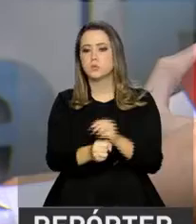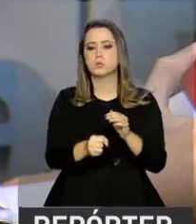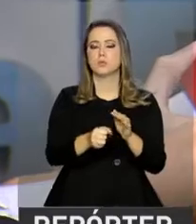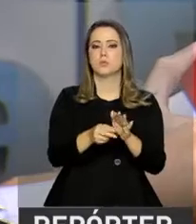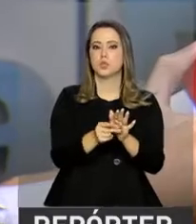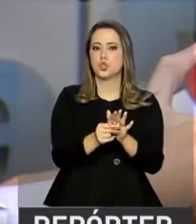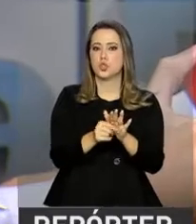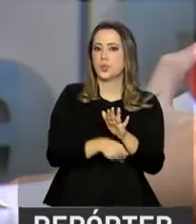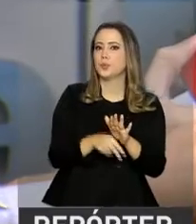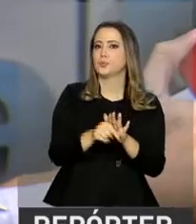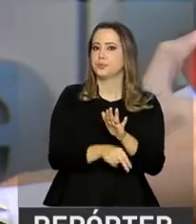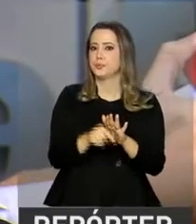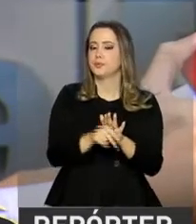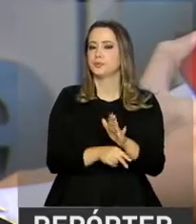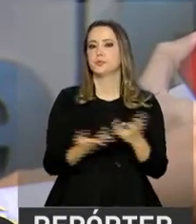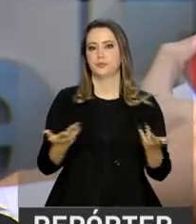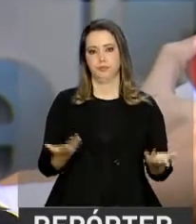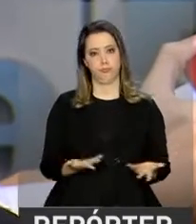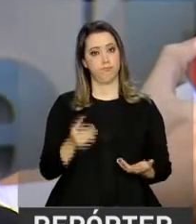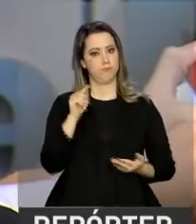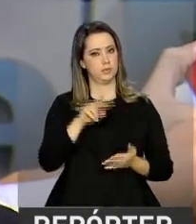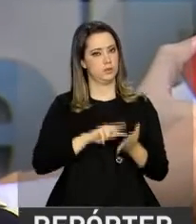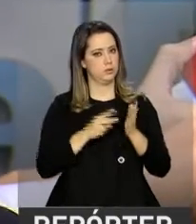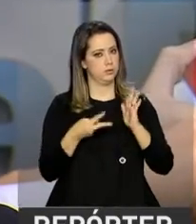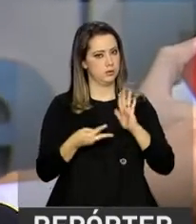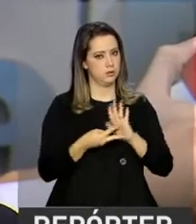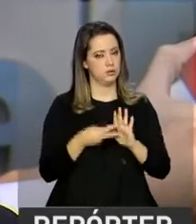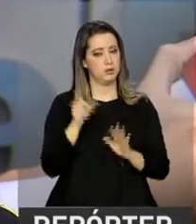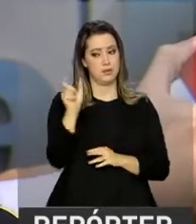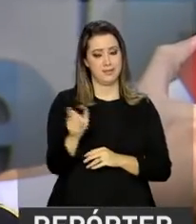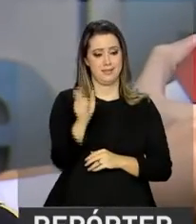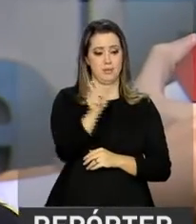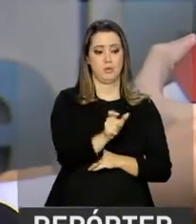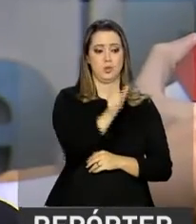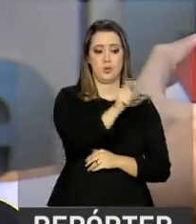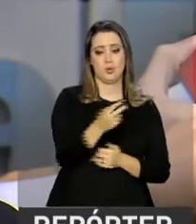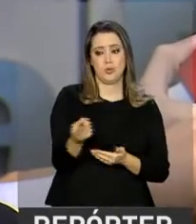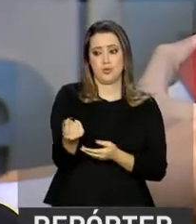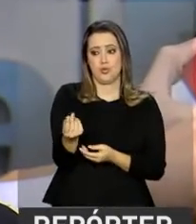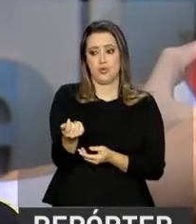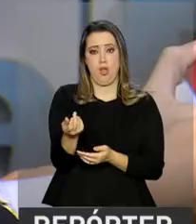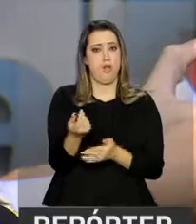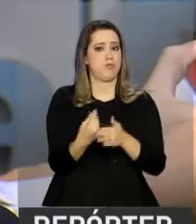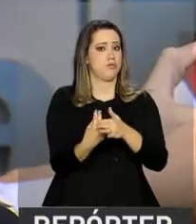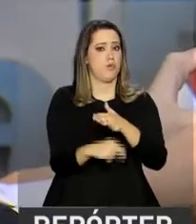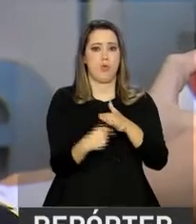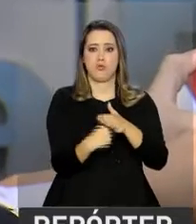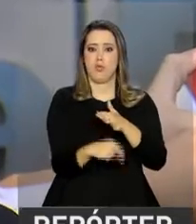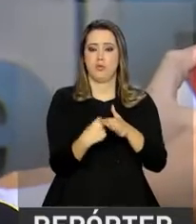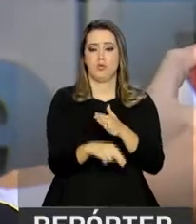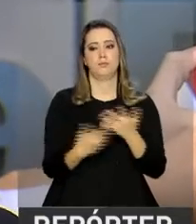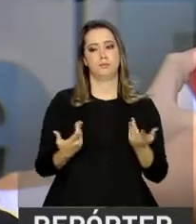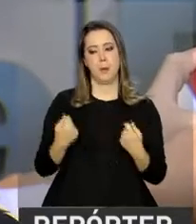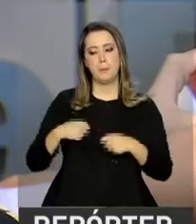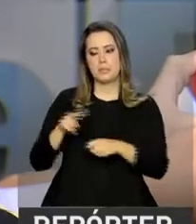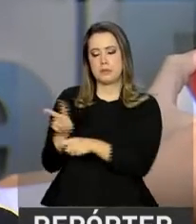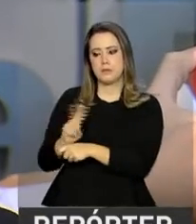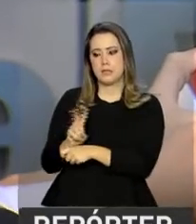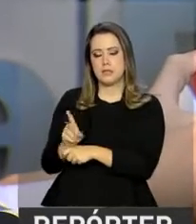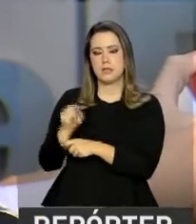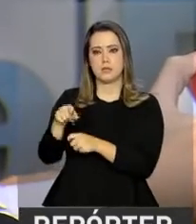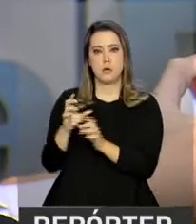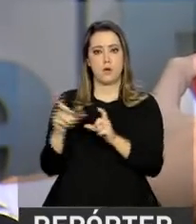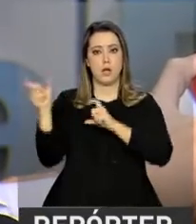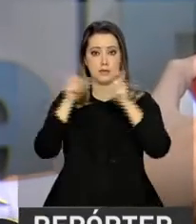federal com 61 por cento o que significa que nessa nova desses dois nomes que a gente percebe que a fiscalização da receita dá muito mais